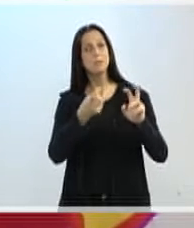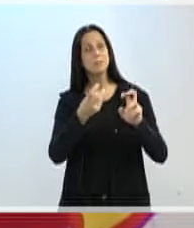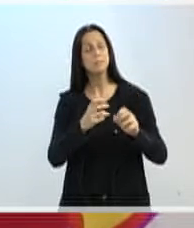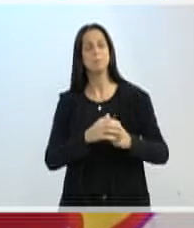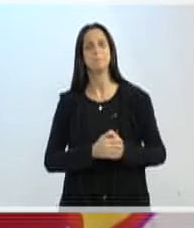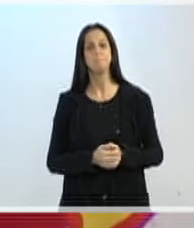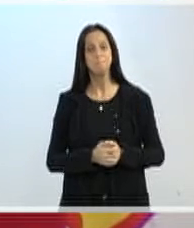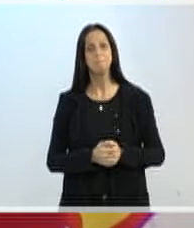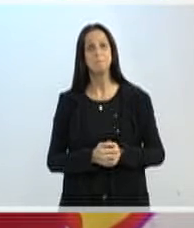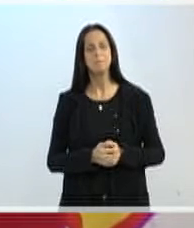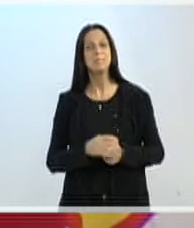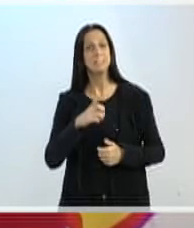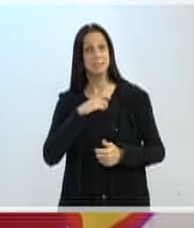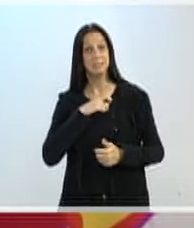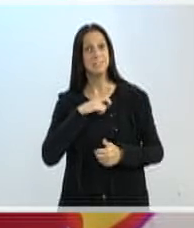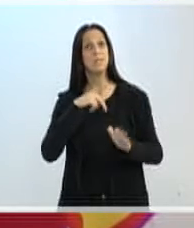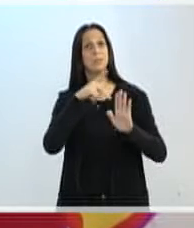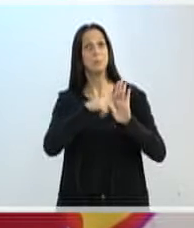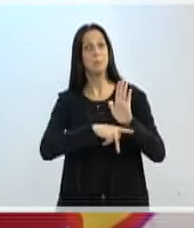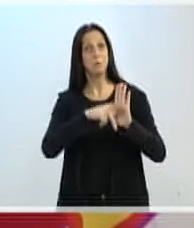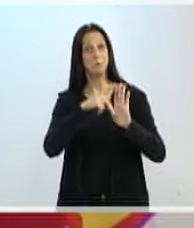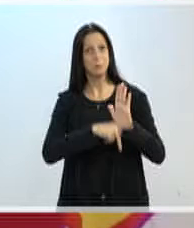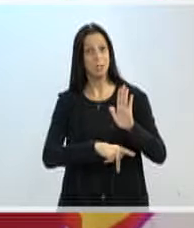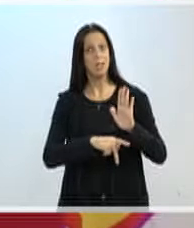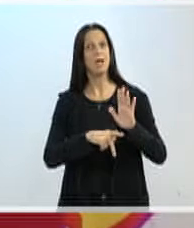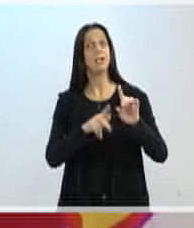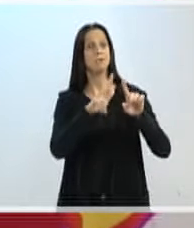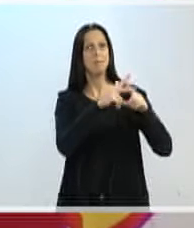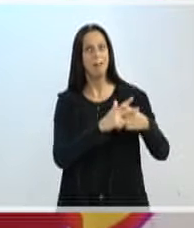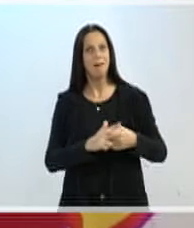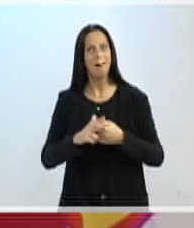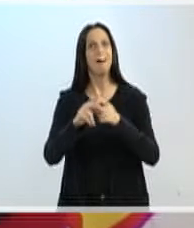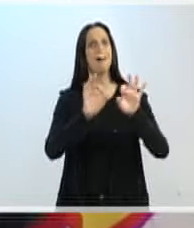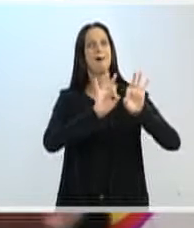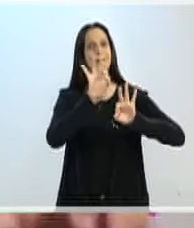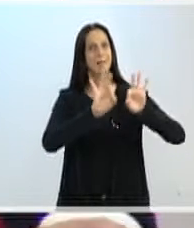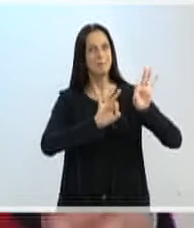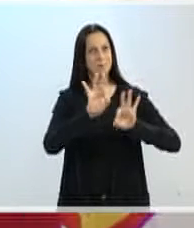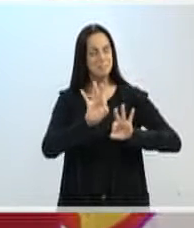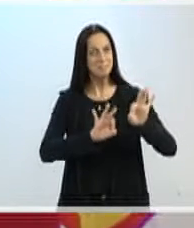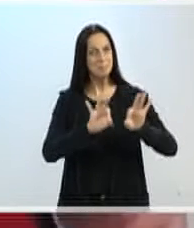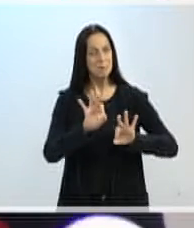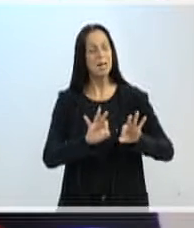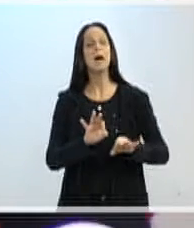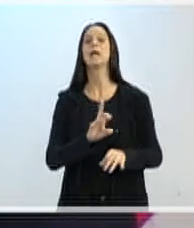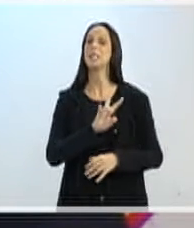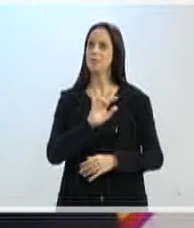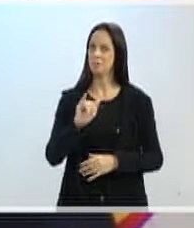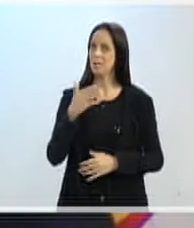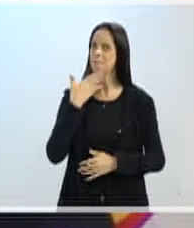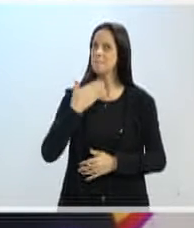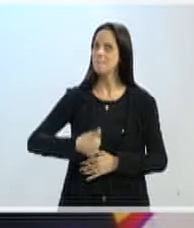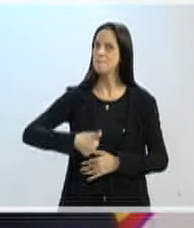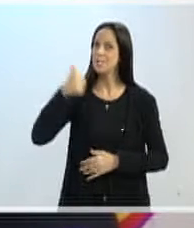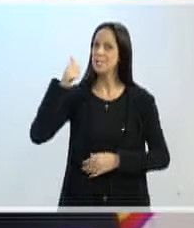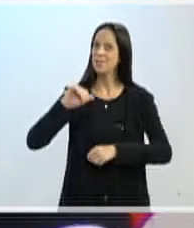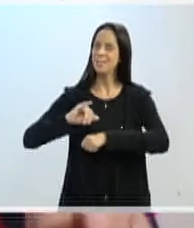conhecer o projeto da reforma do hospital. O plano oportuniza a melhora da